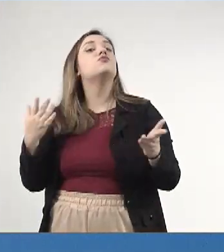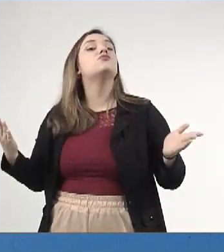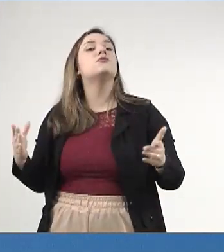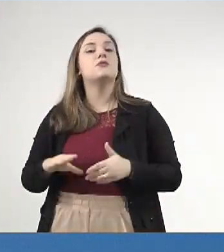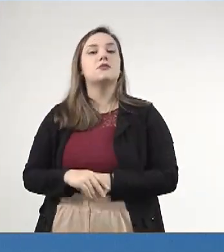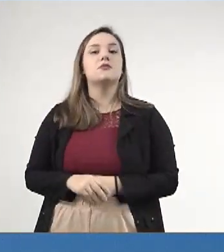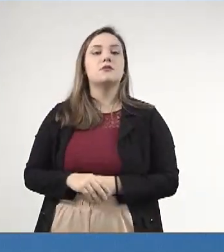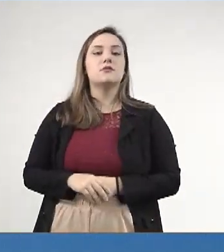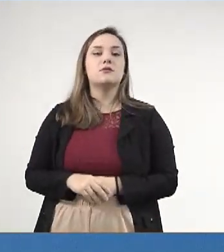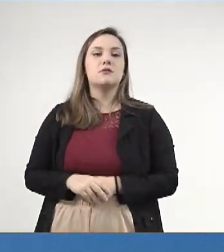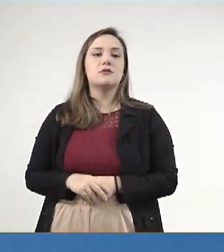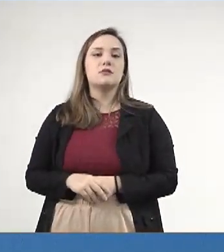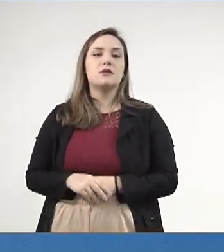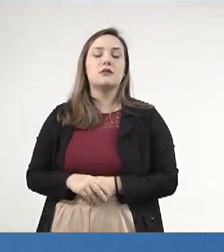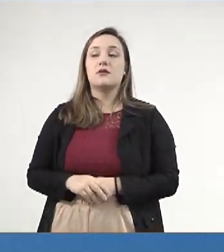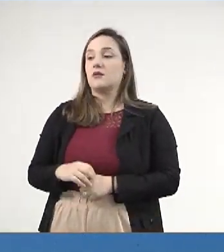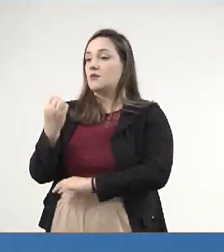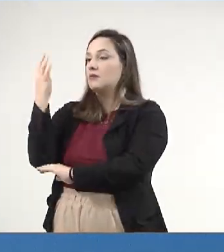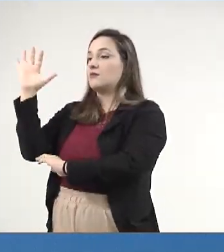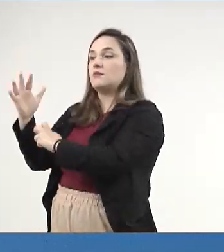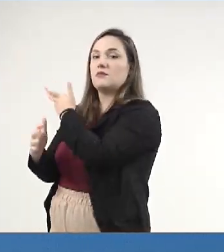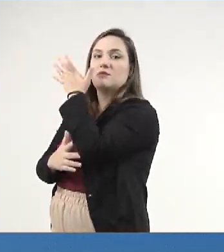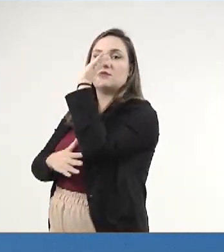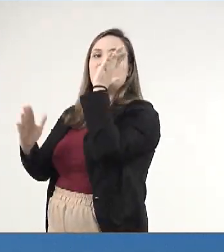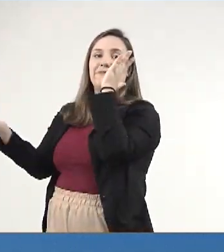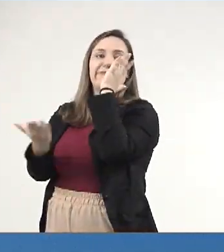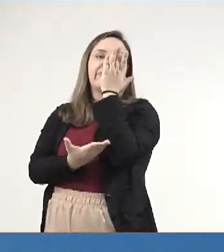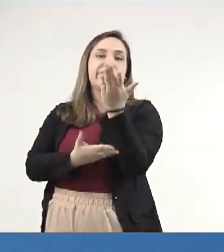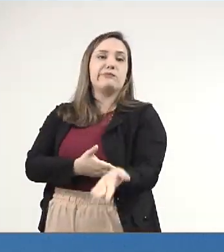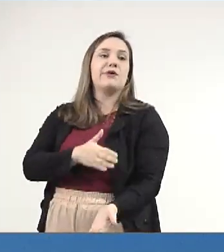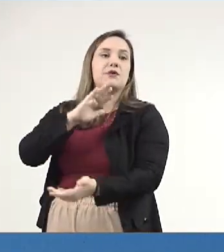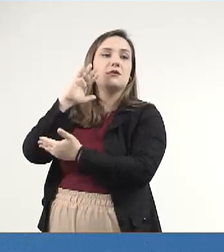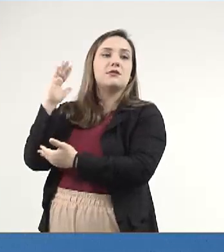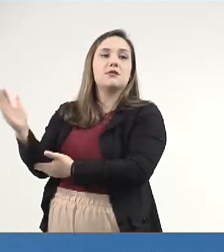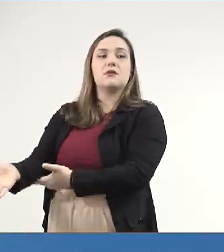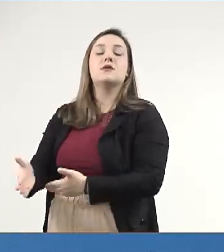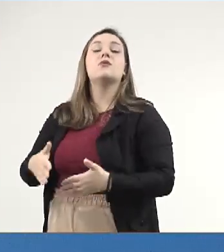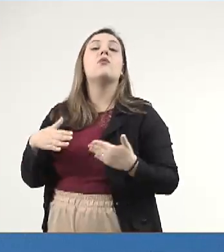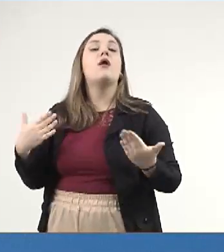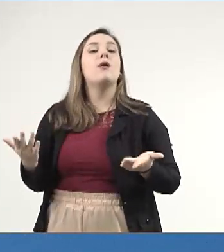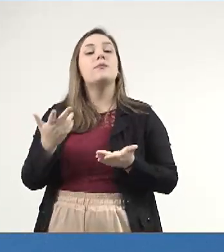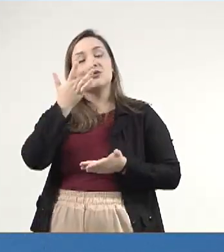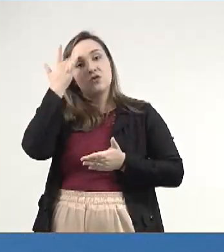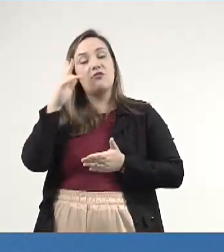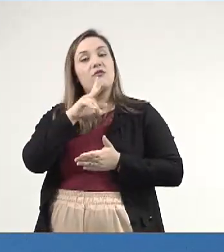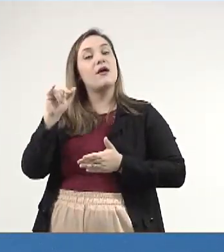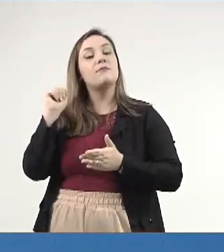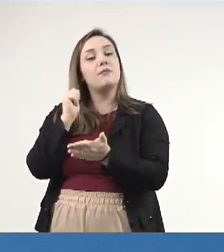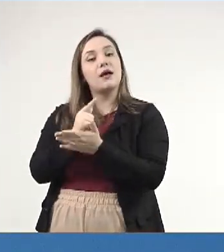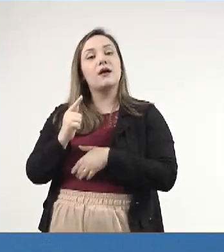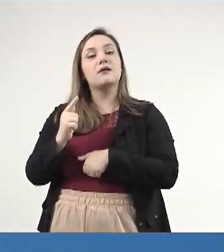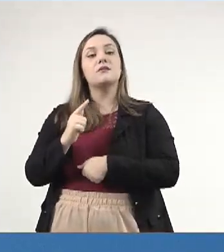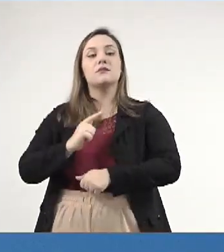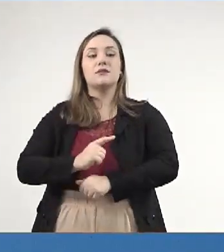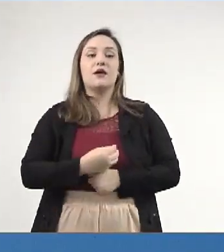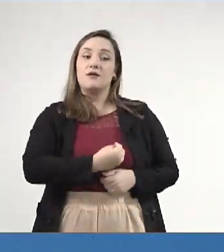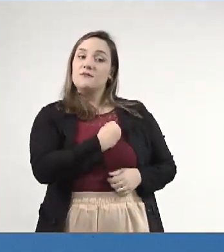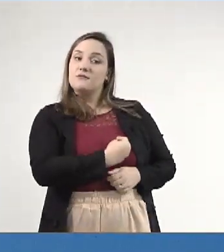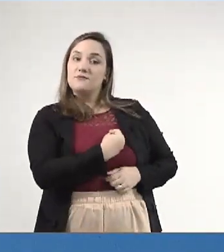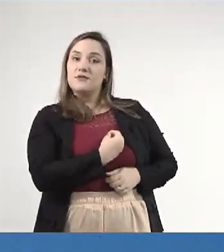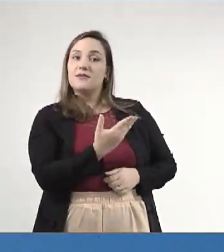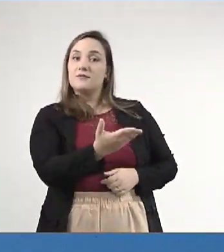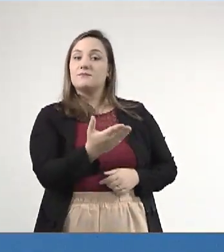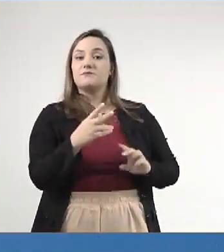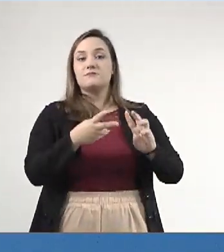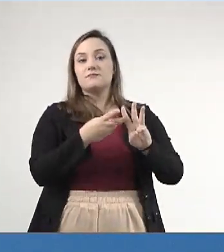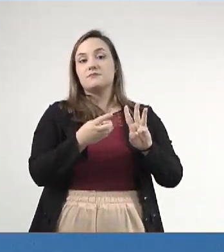vai indenizar as matas que foram derrubadas, quem vai indenizar a vida na sua forma de viver